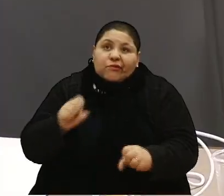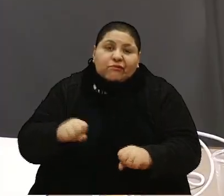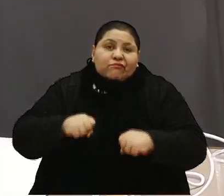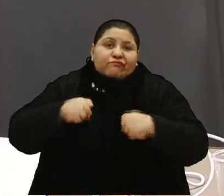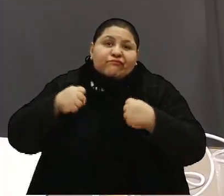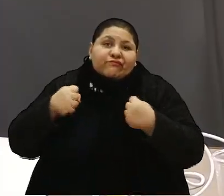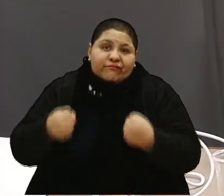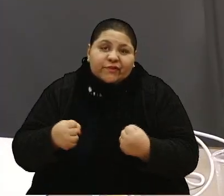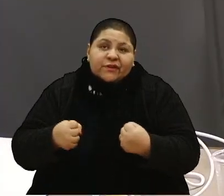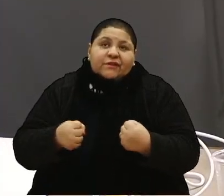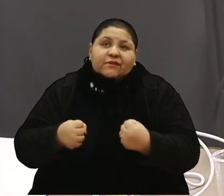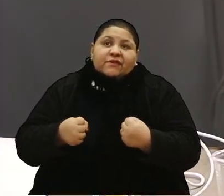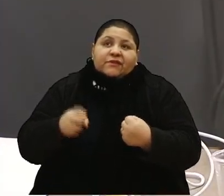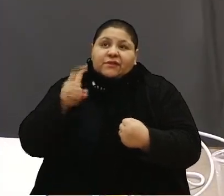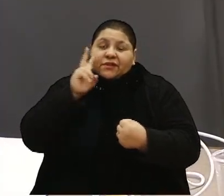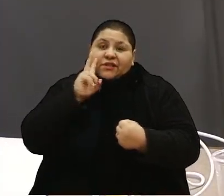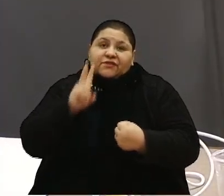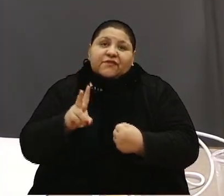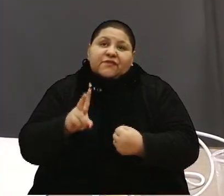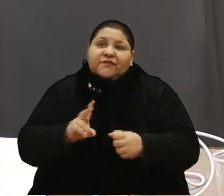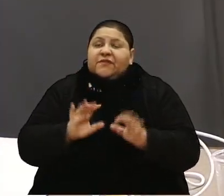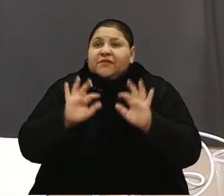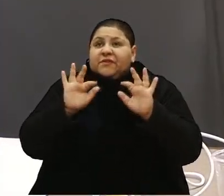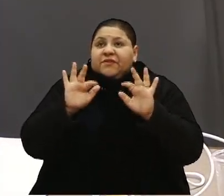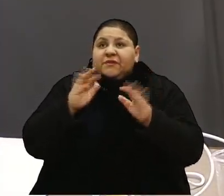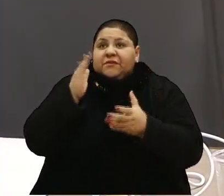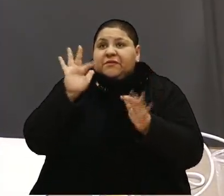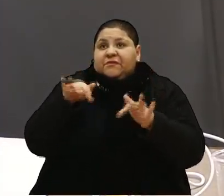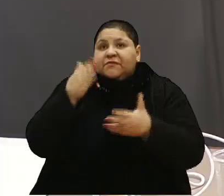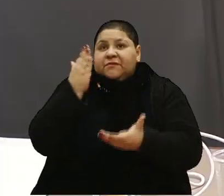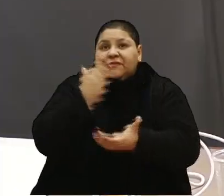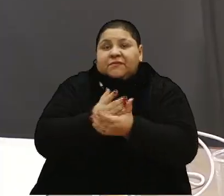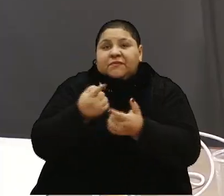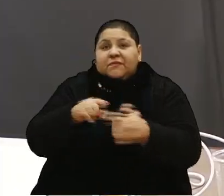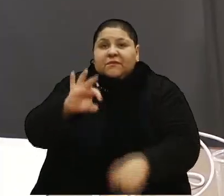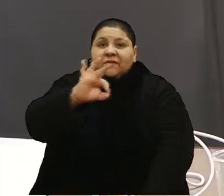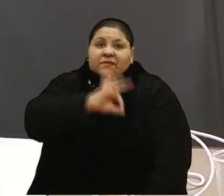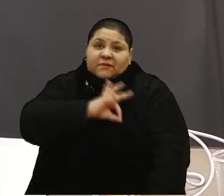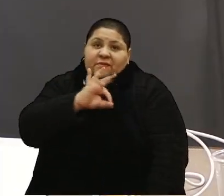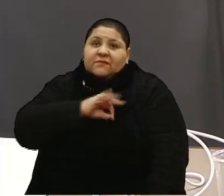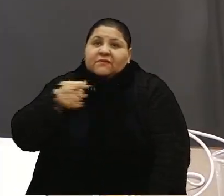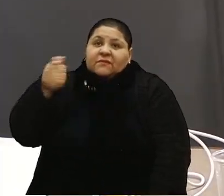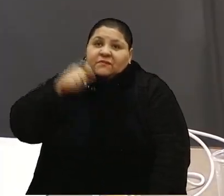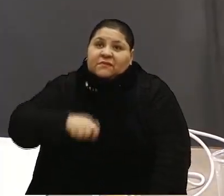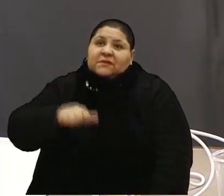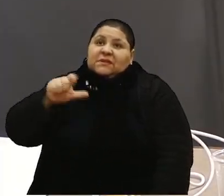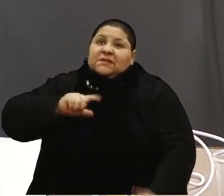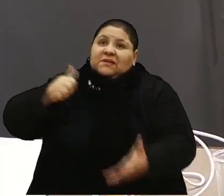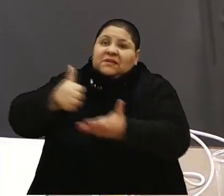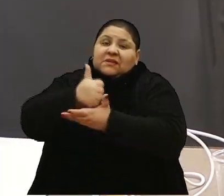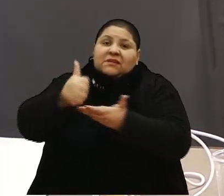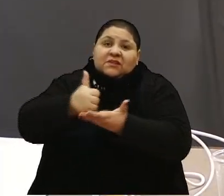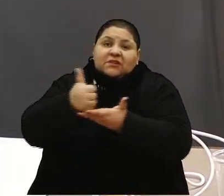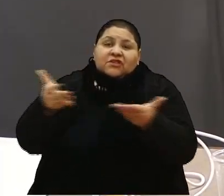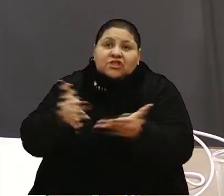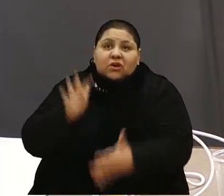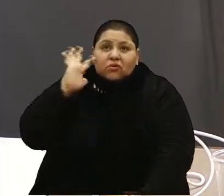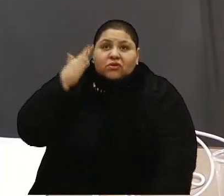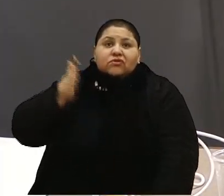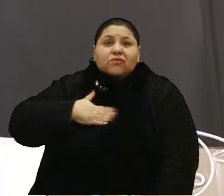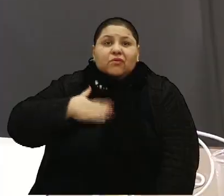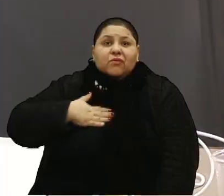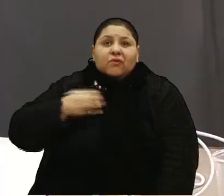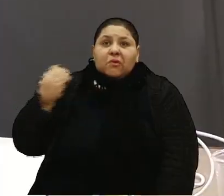defesa, mas a gente vai ver ao fim do processo quem está certo, quem está errado, mas o policial deve ser sempre bem embasado, né? Já ocorreu comigo, né? Já me